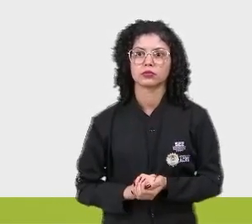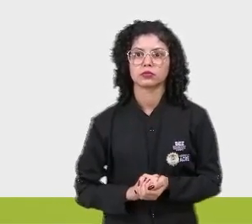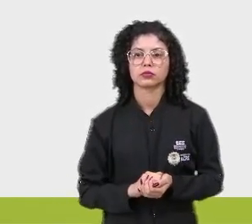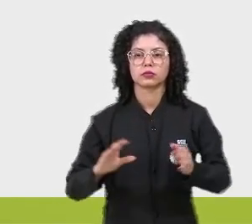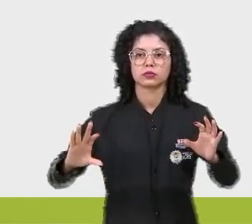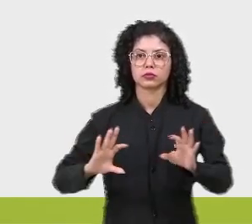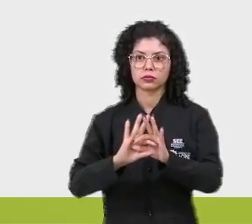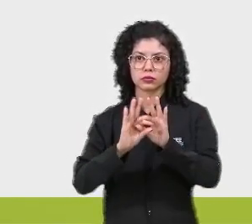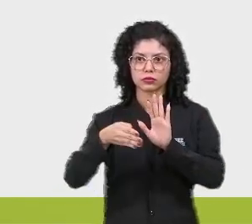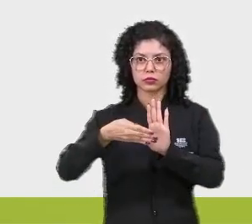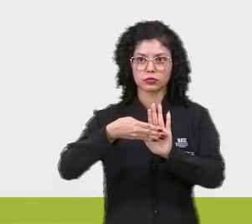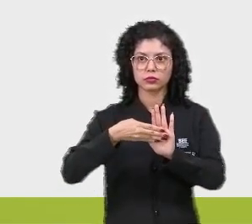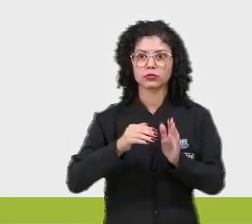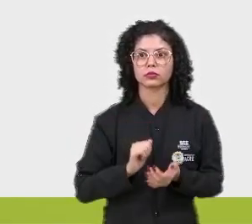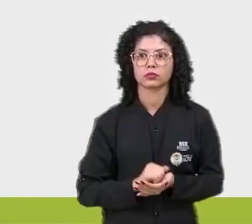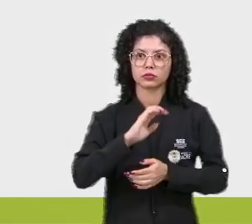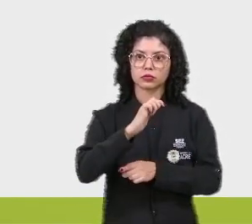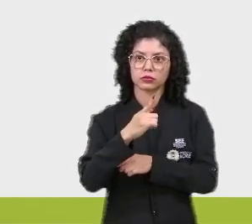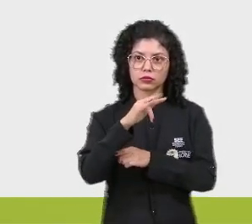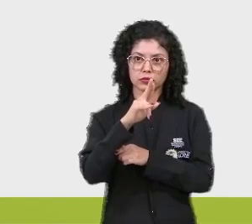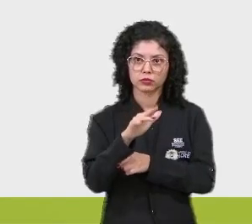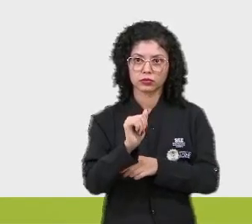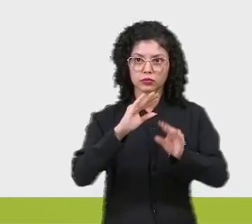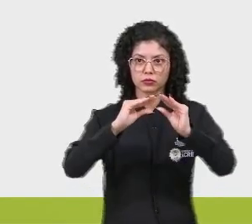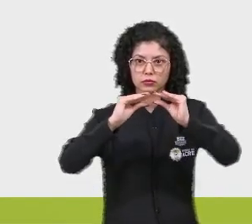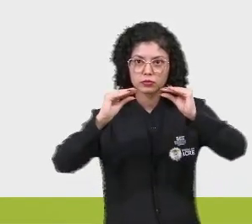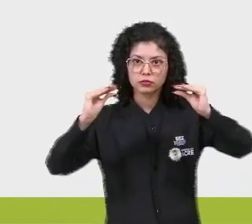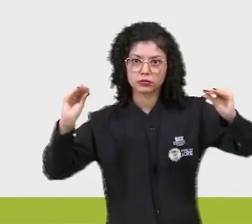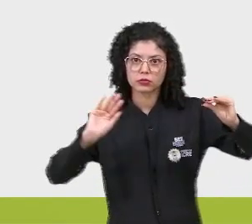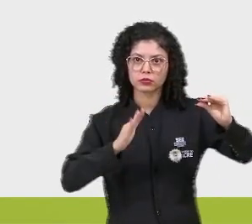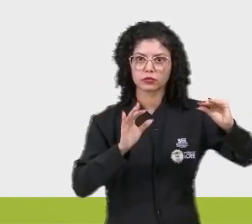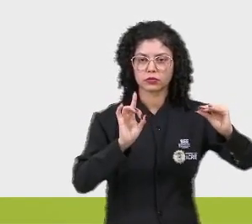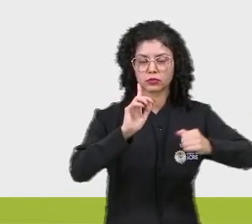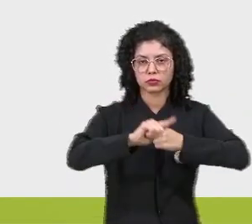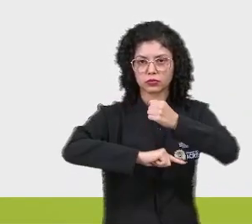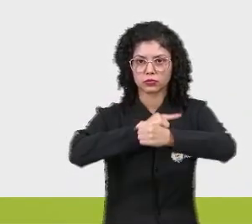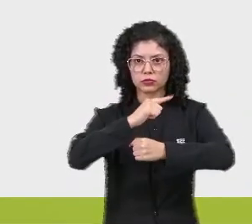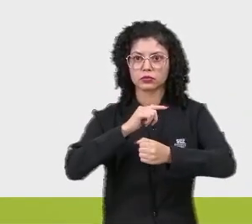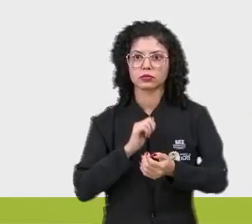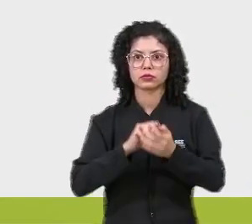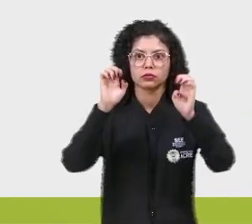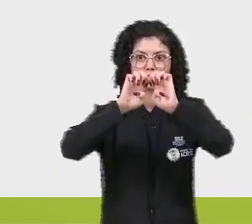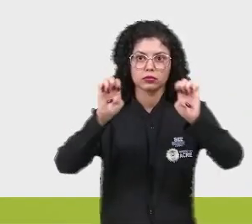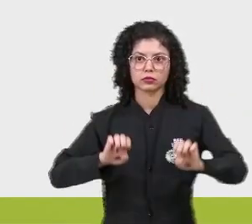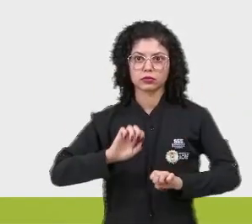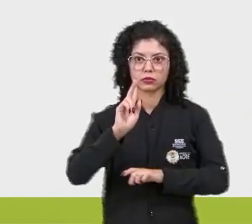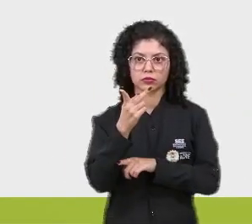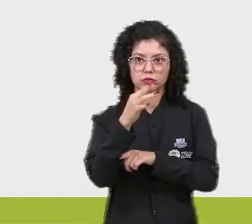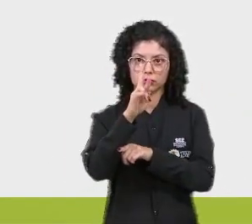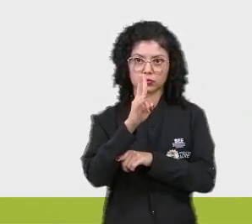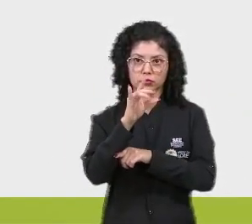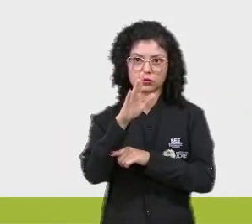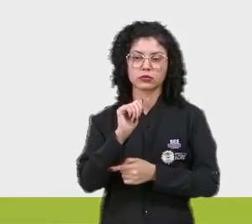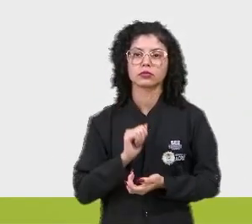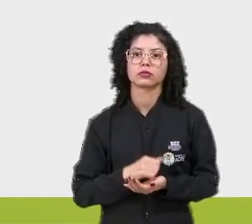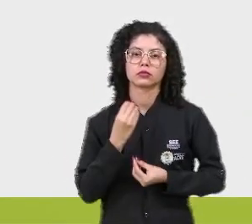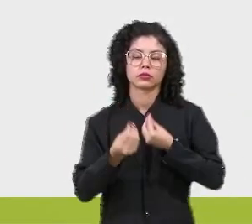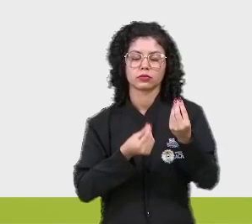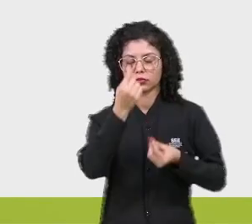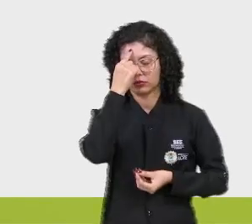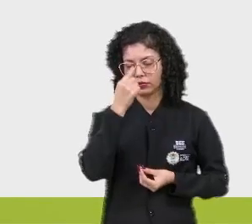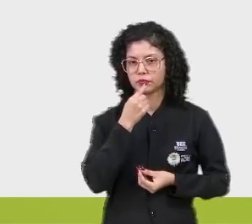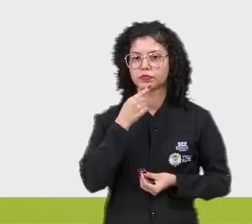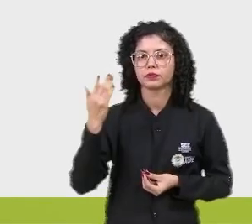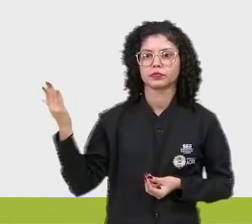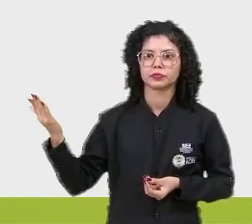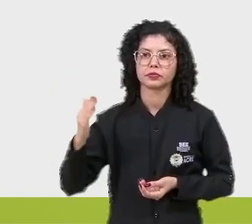carbonos compactados e com a espessura de apenas um átomo. Sua estrutura é hexagonal, conforme a